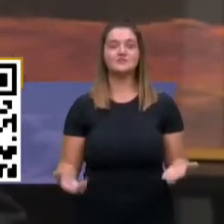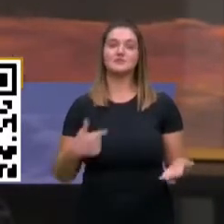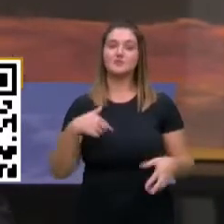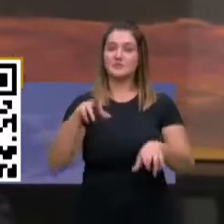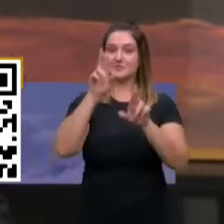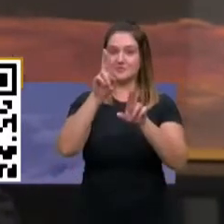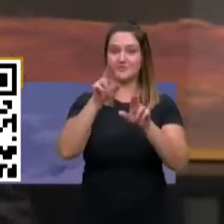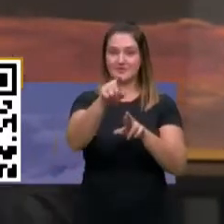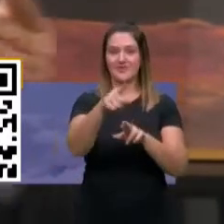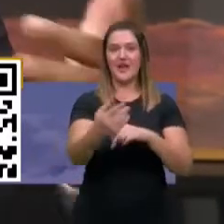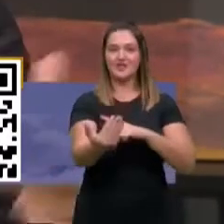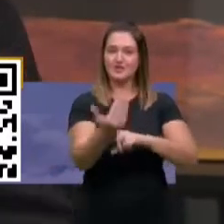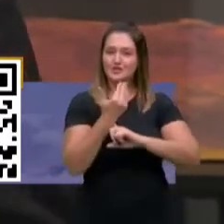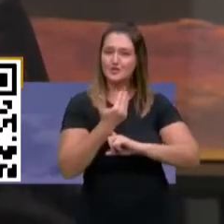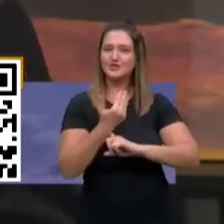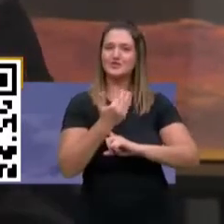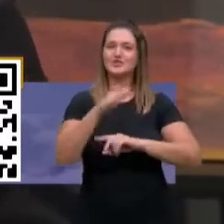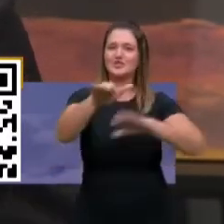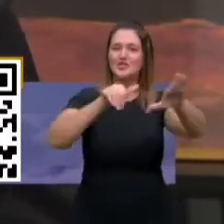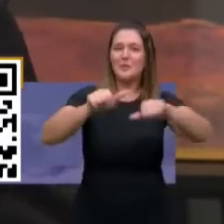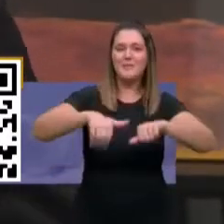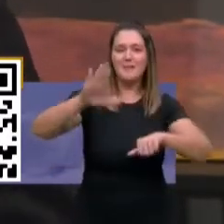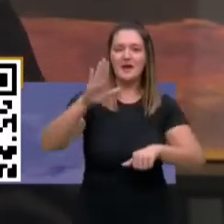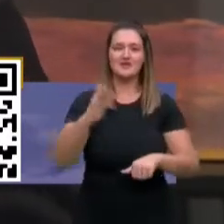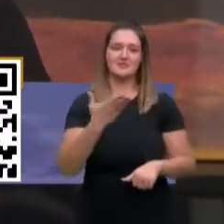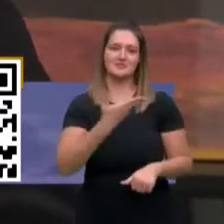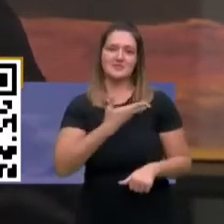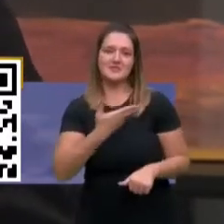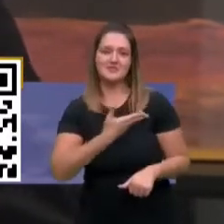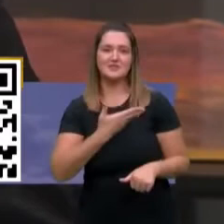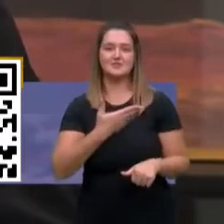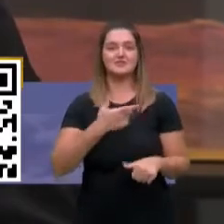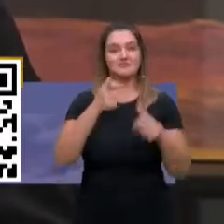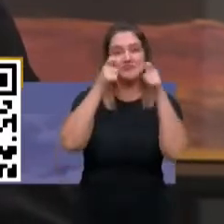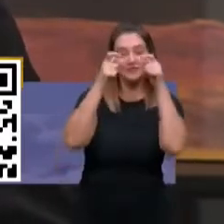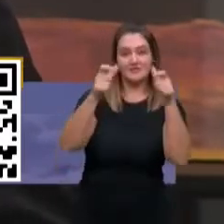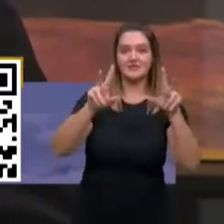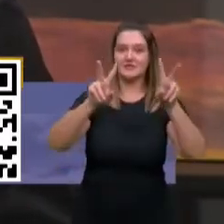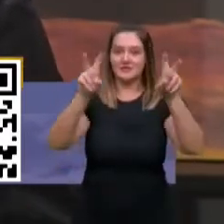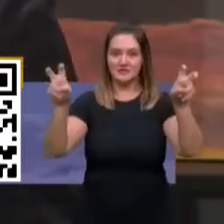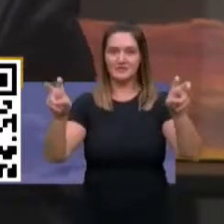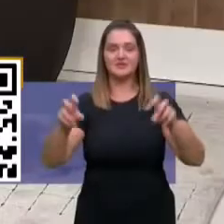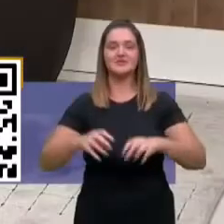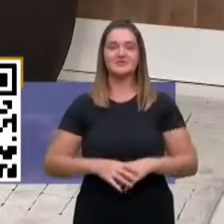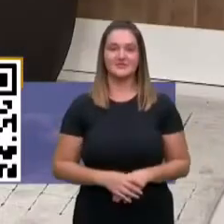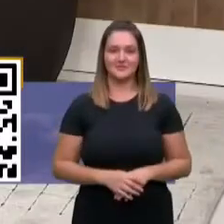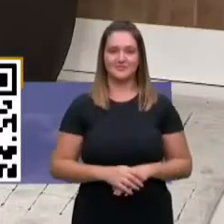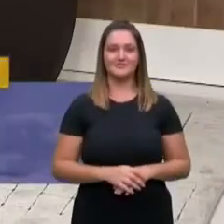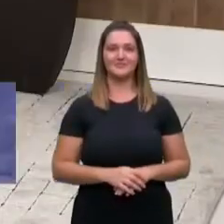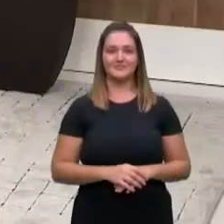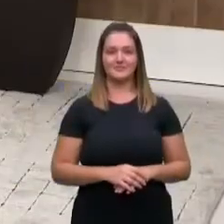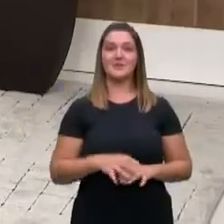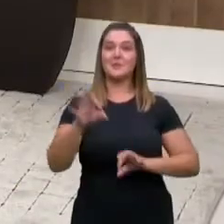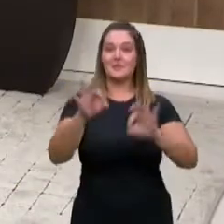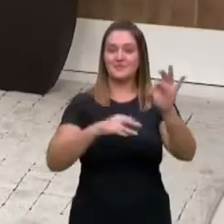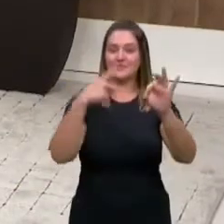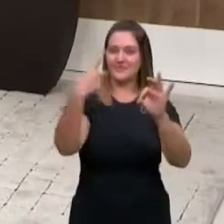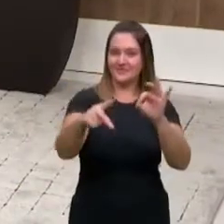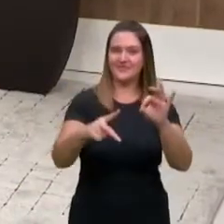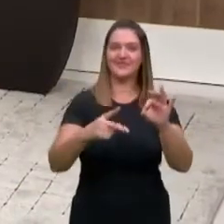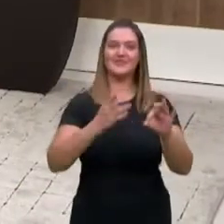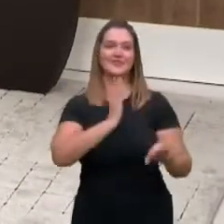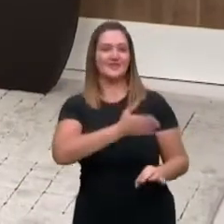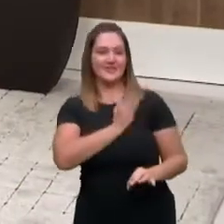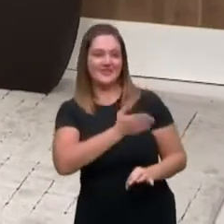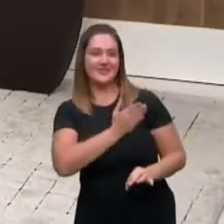espero que você nos ajude a chamar mais alunos interessados para esse tema. Prepare o seu